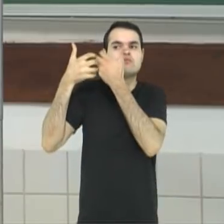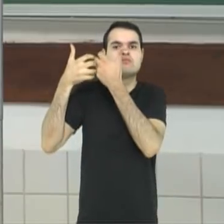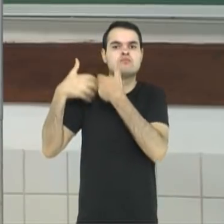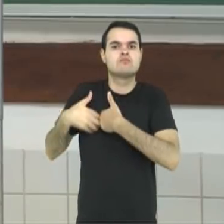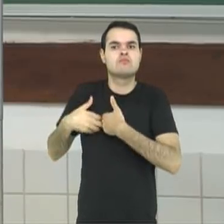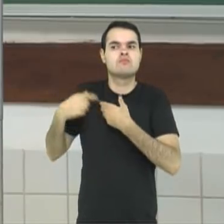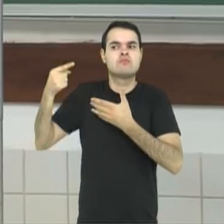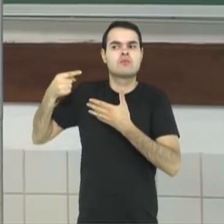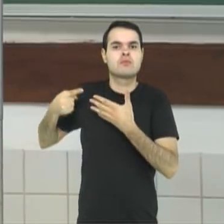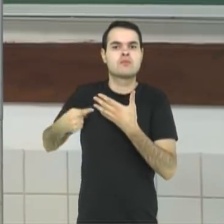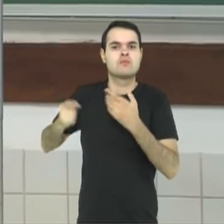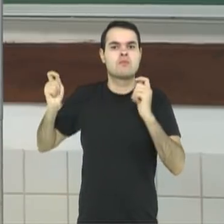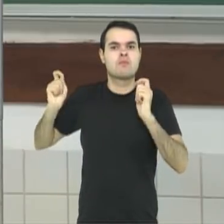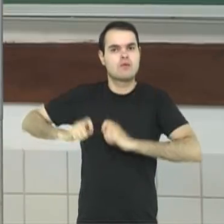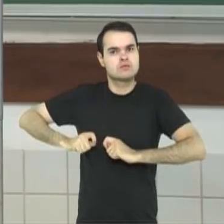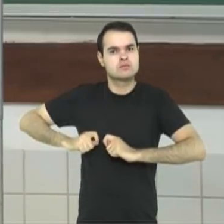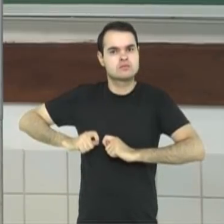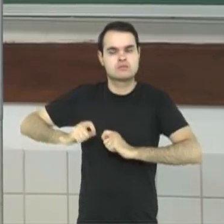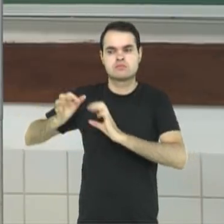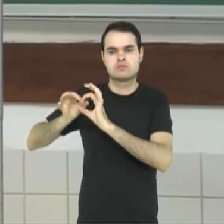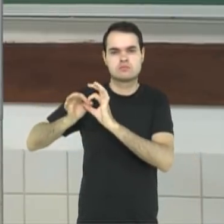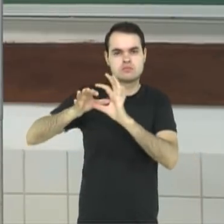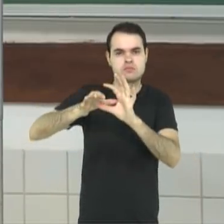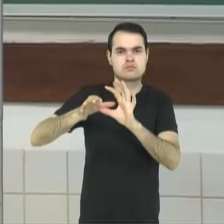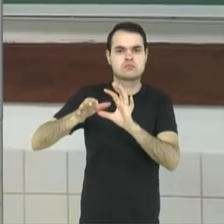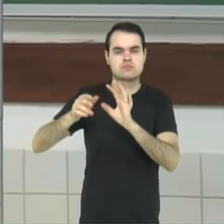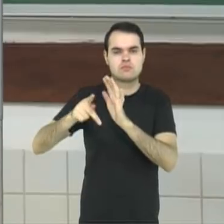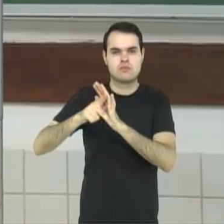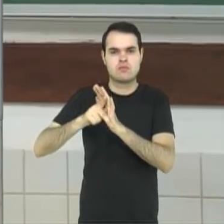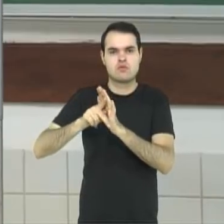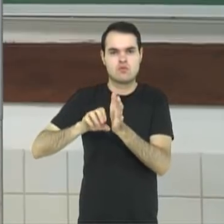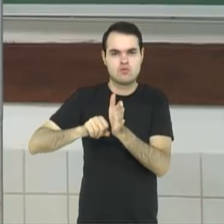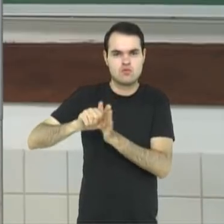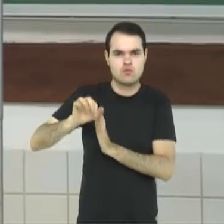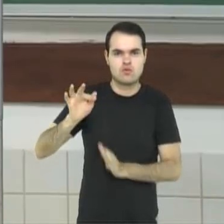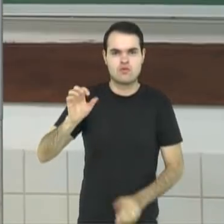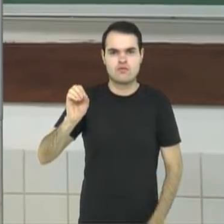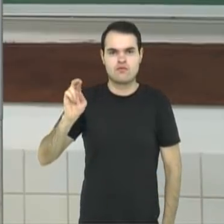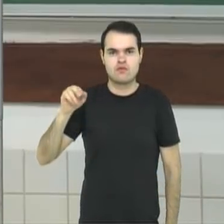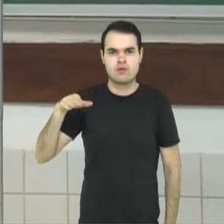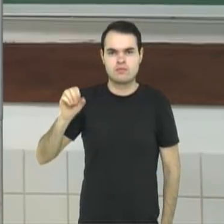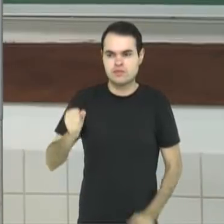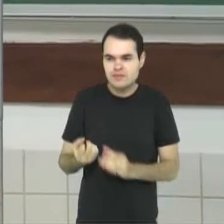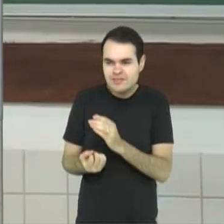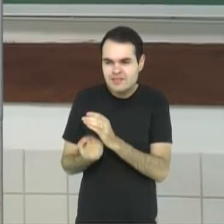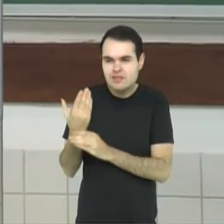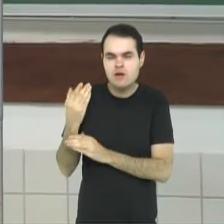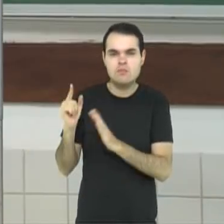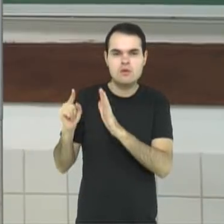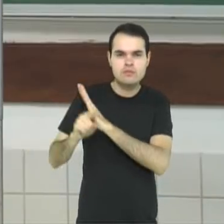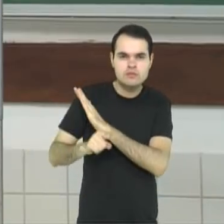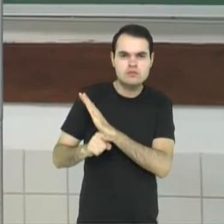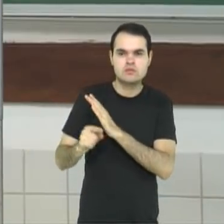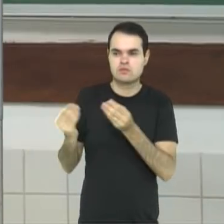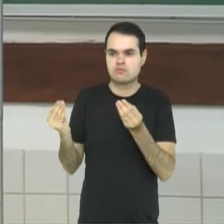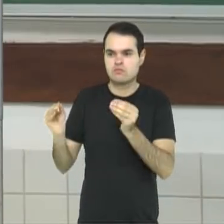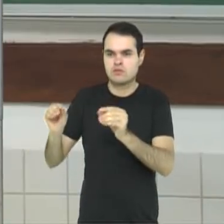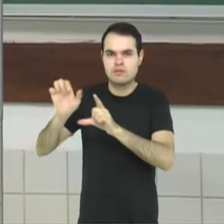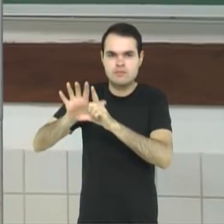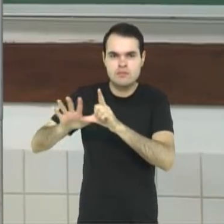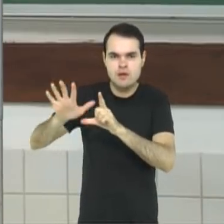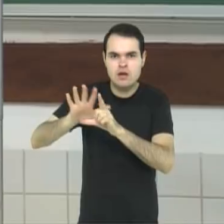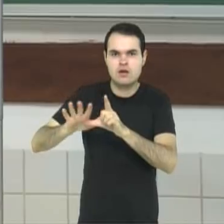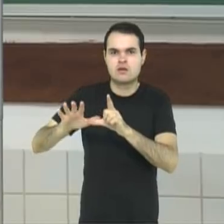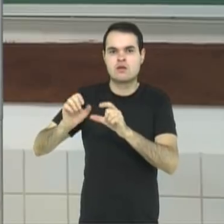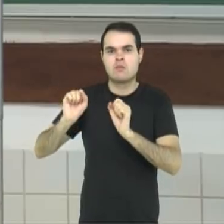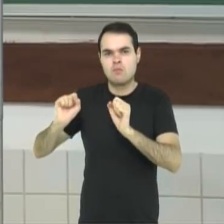as possibilidades ali disponibilizadas pelo Google Forms para poder elaborar uma questão, inserir uma imagem. A questão pode ser de múltipla